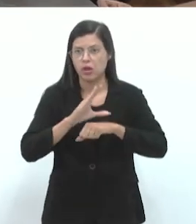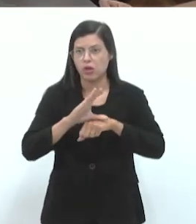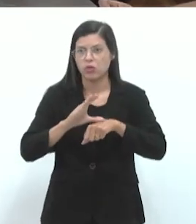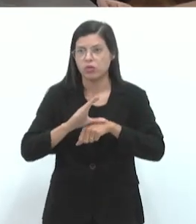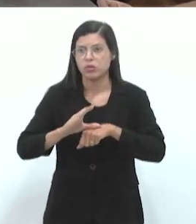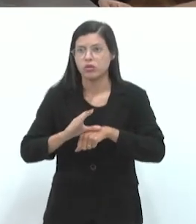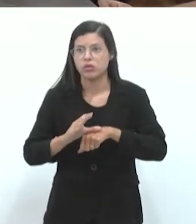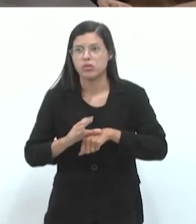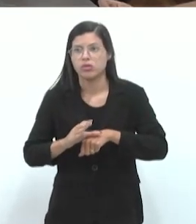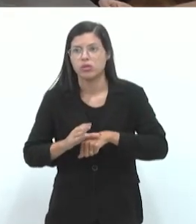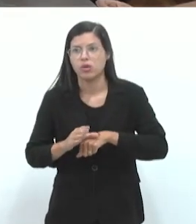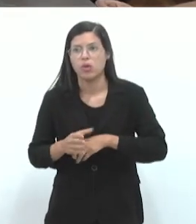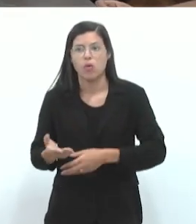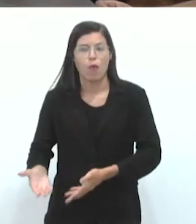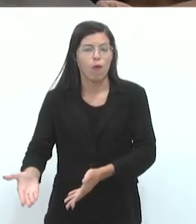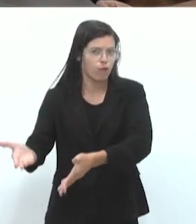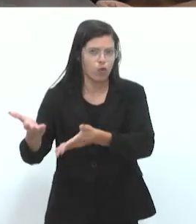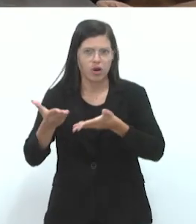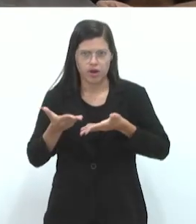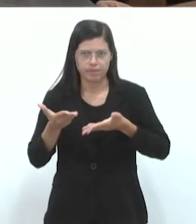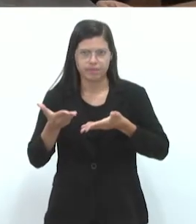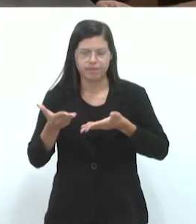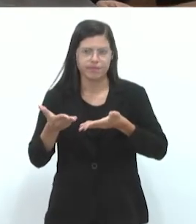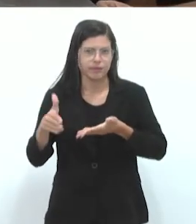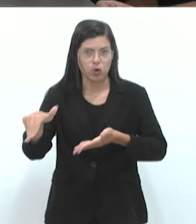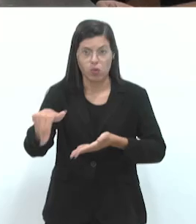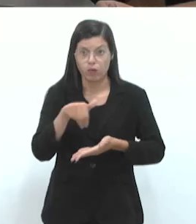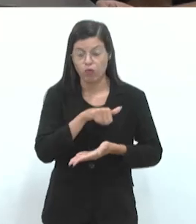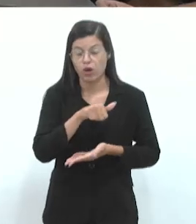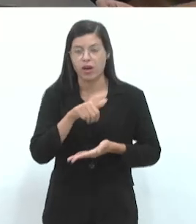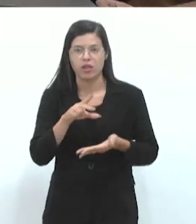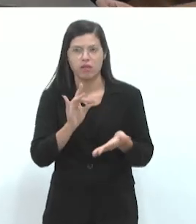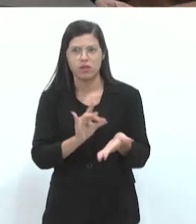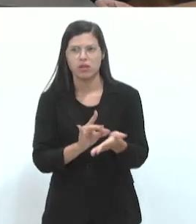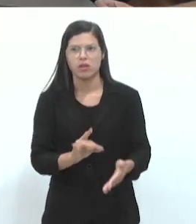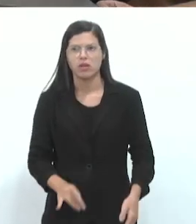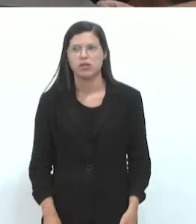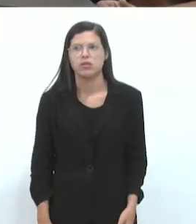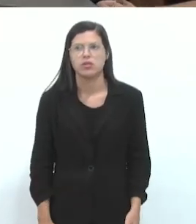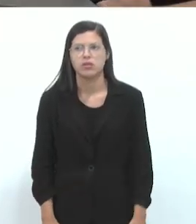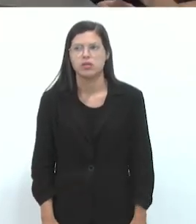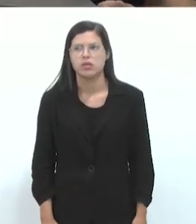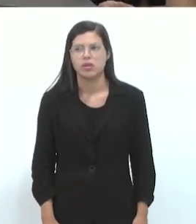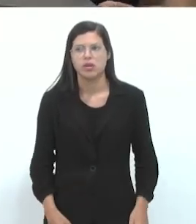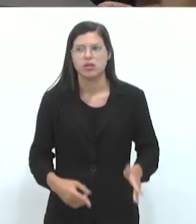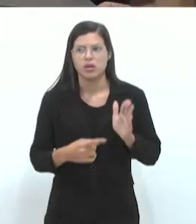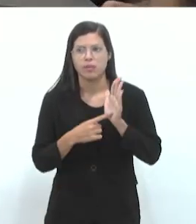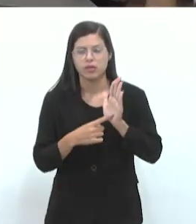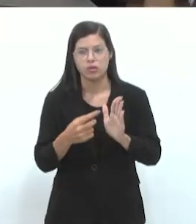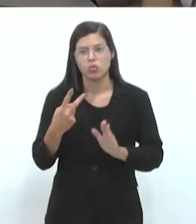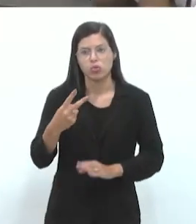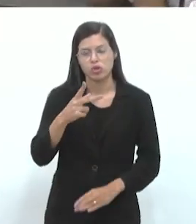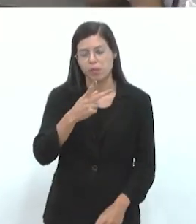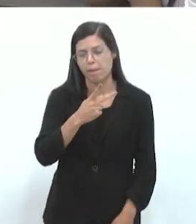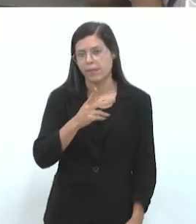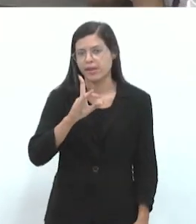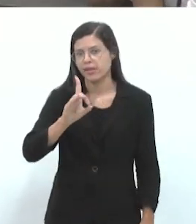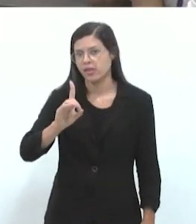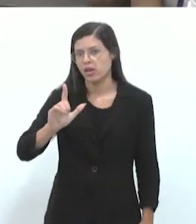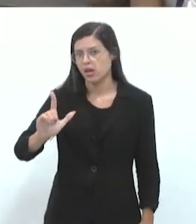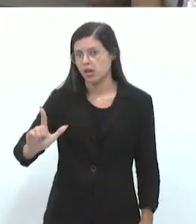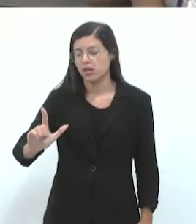uma convocação. A gente pode apresentar os 2 PDLs e, antes de ir a